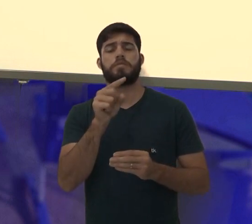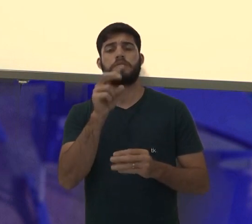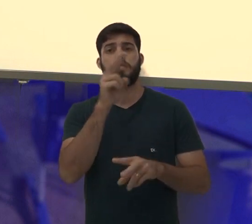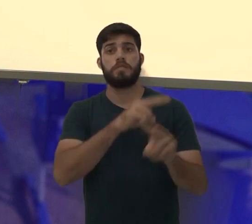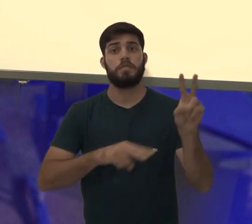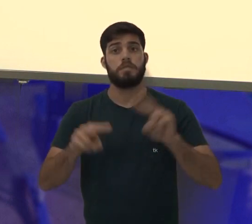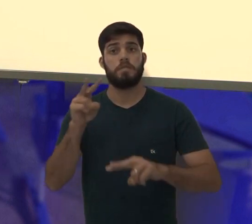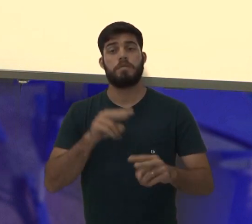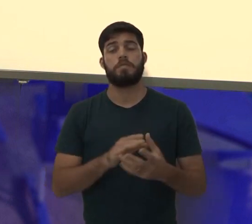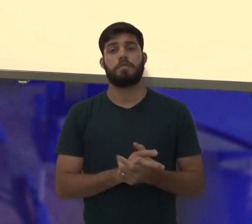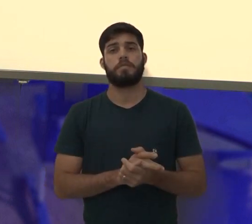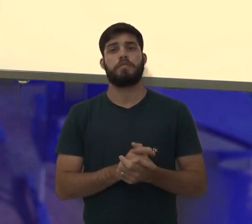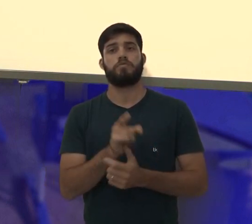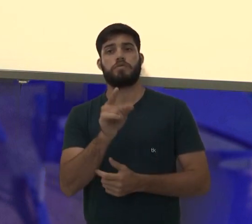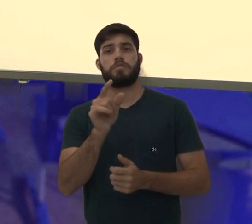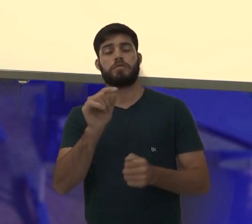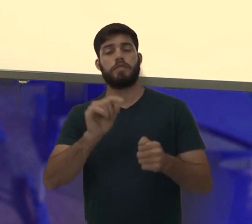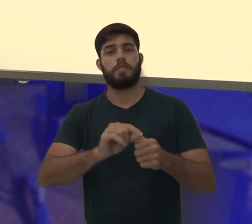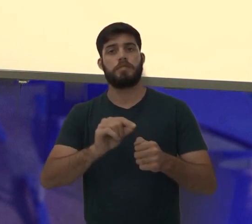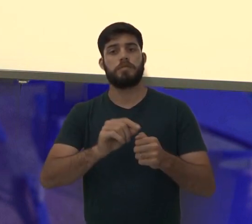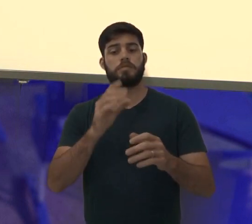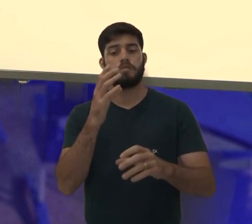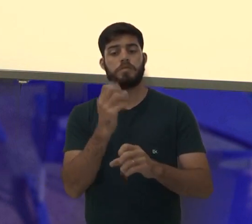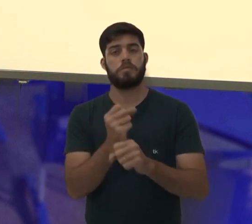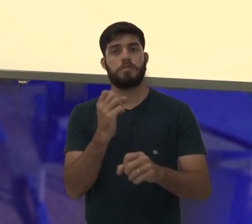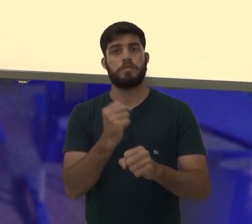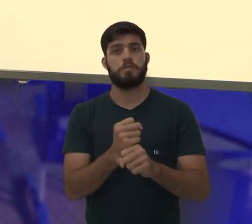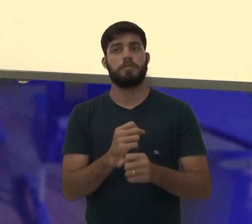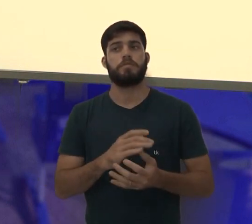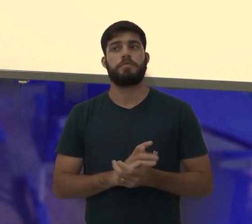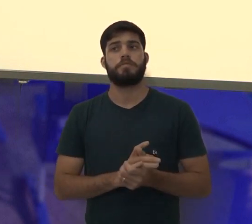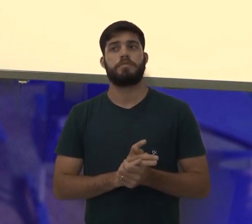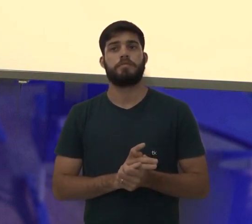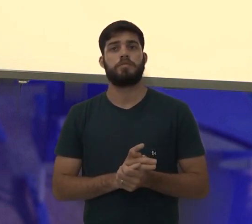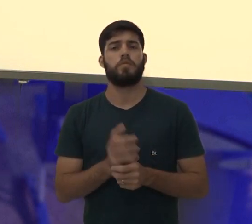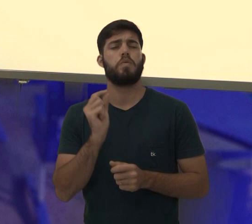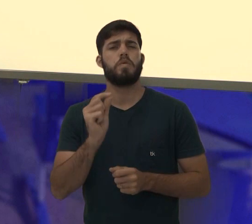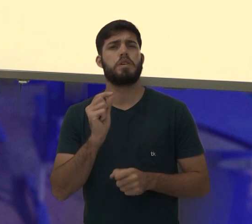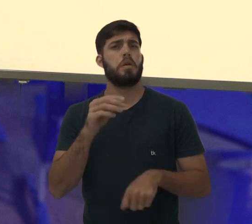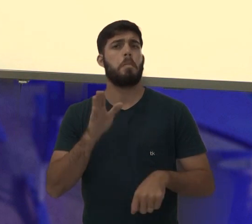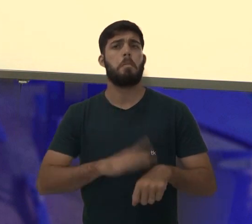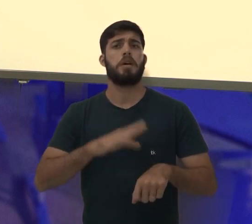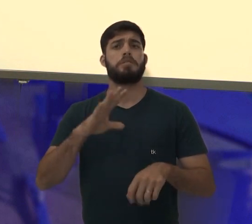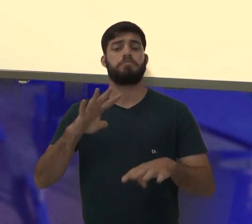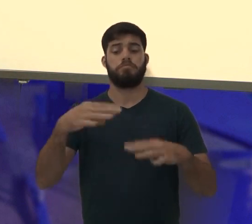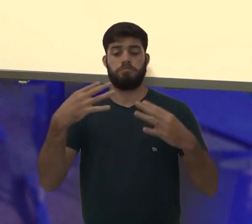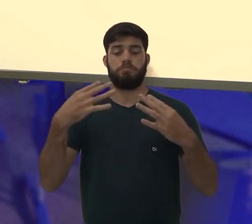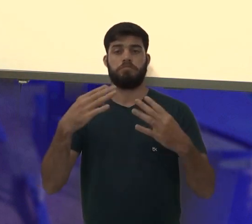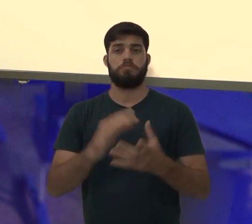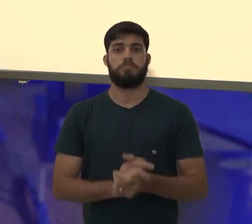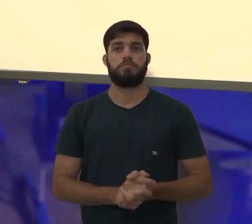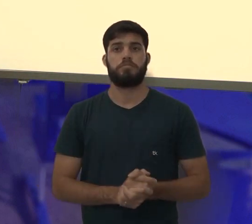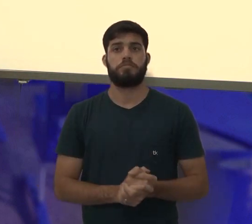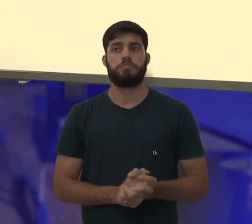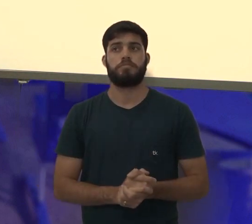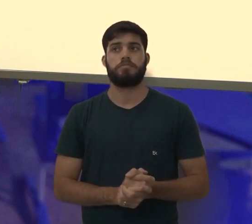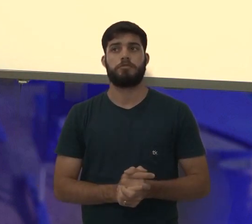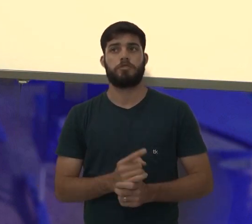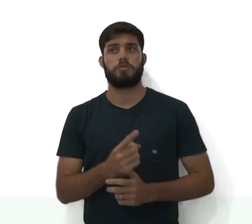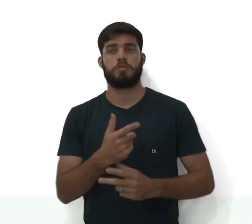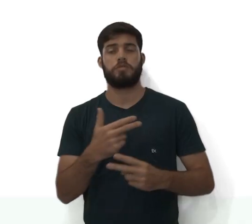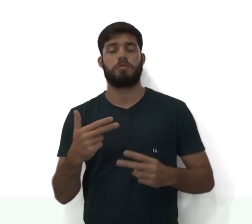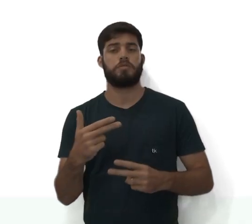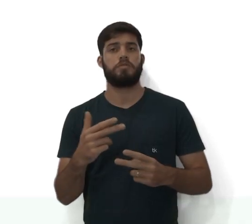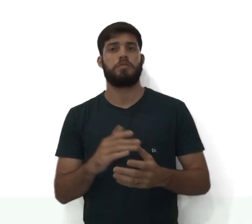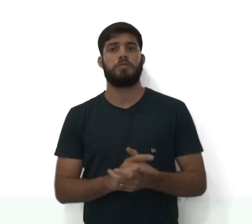vocês fizessem o cálculo, vocês iam observar o quê? O que foi que chamou mais a atenção de vocês nessa questão? Então, uma das